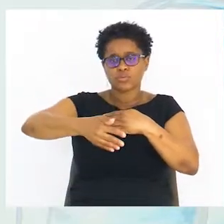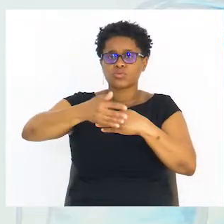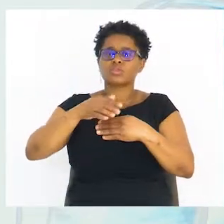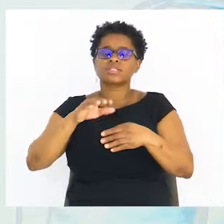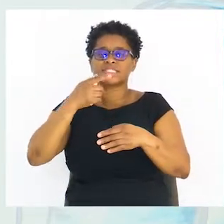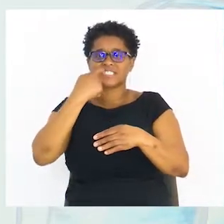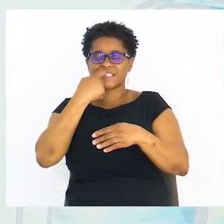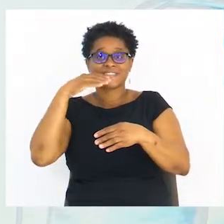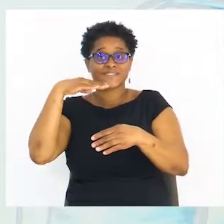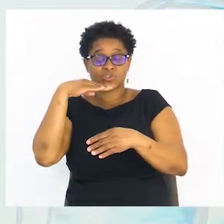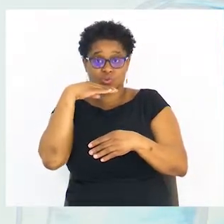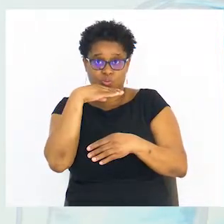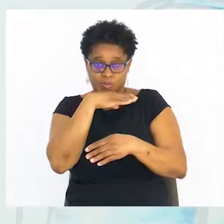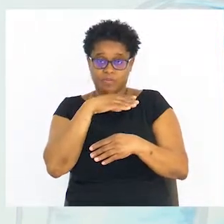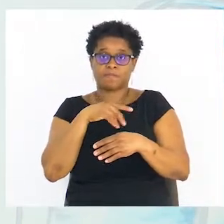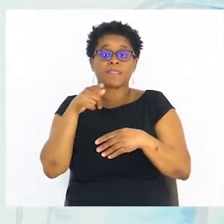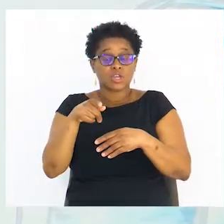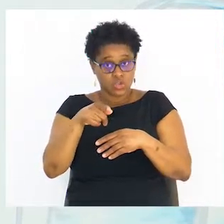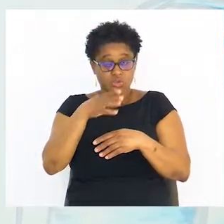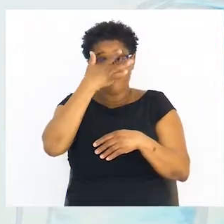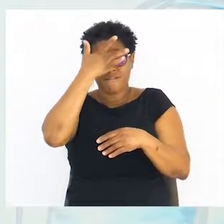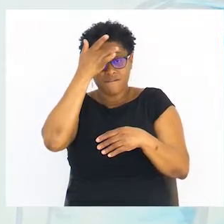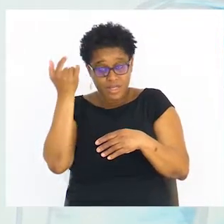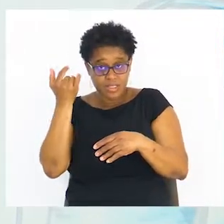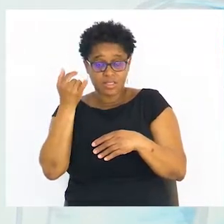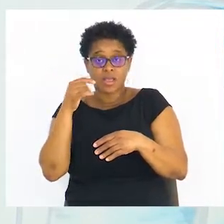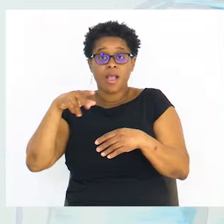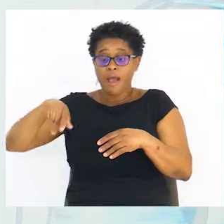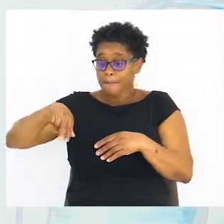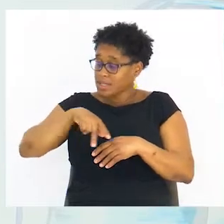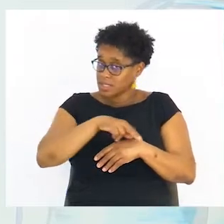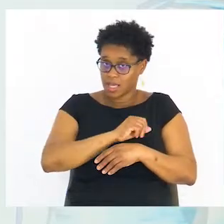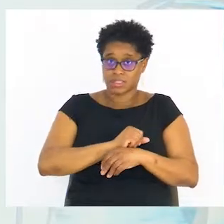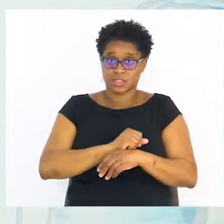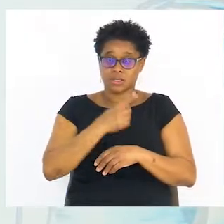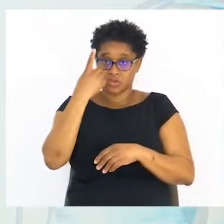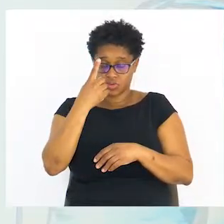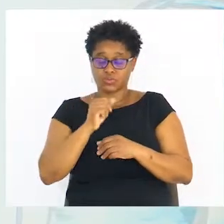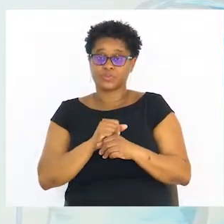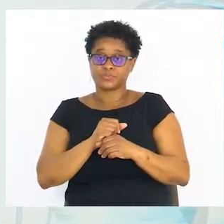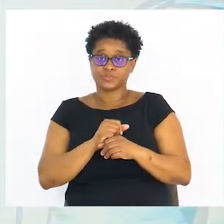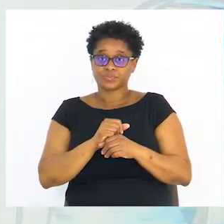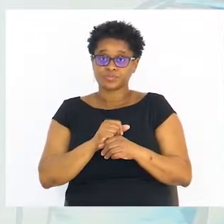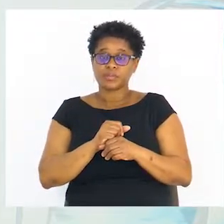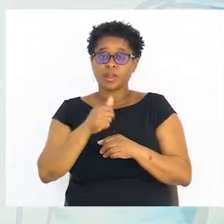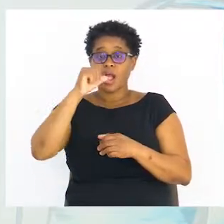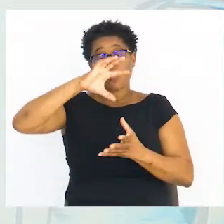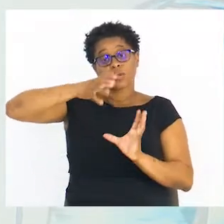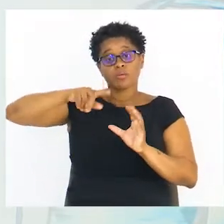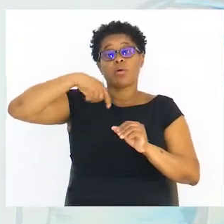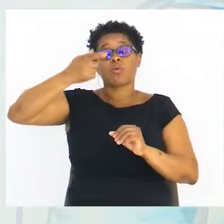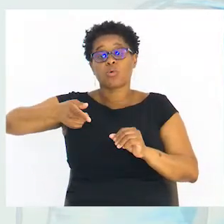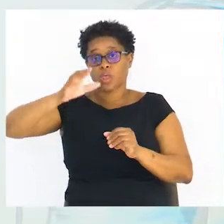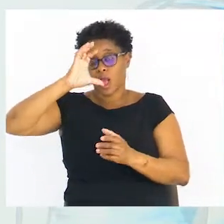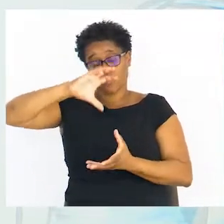cobertos de gelos. Isto facilitava a passagem de um continente para o outro e